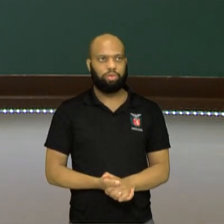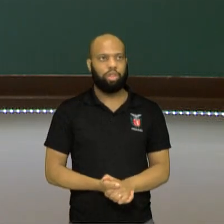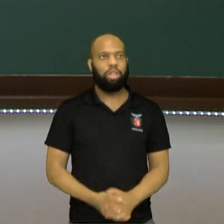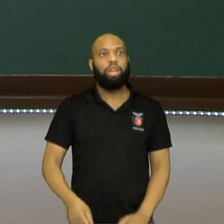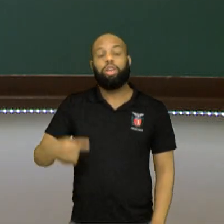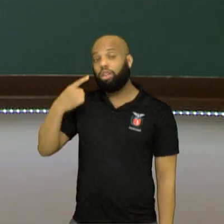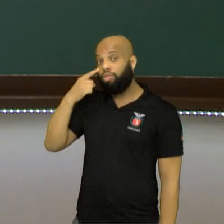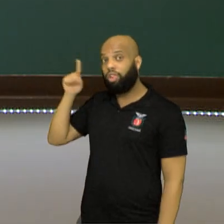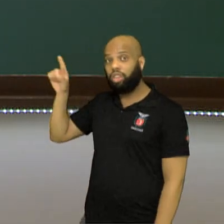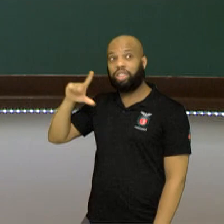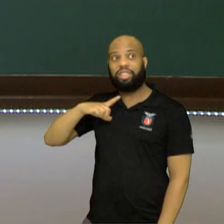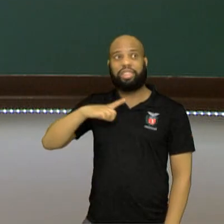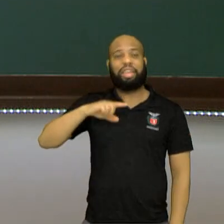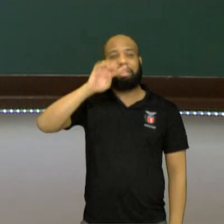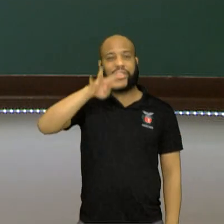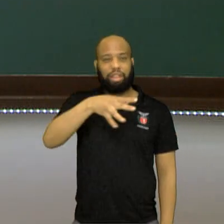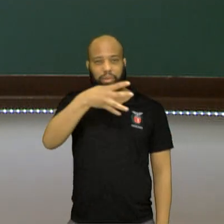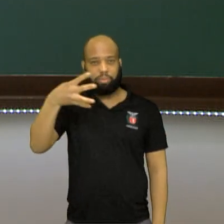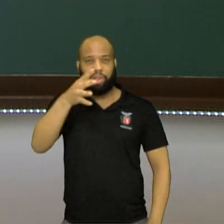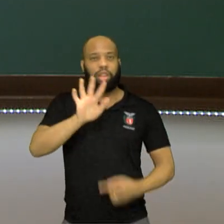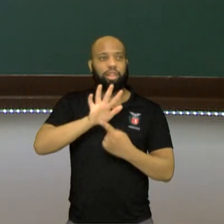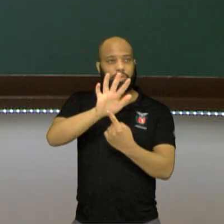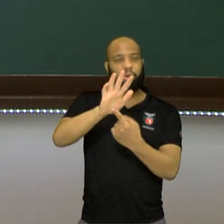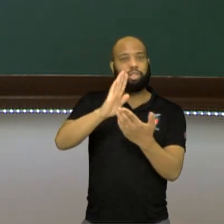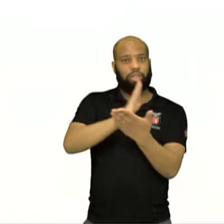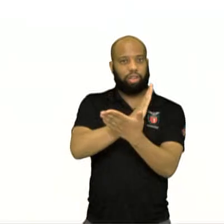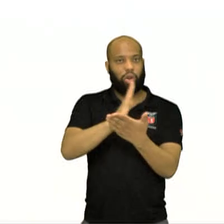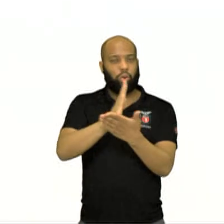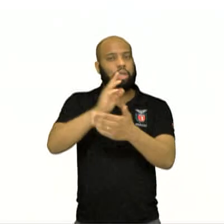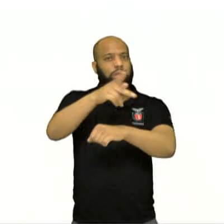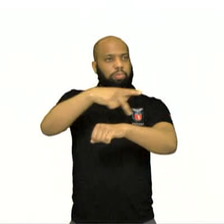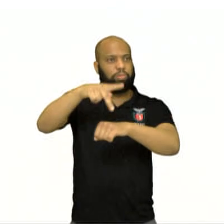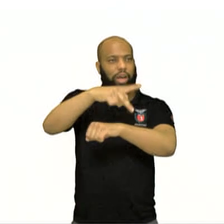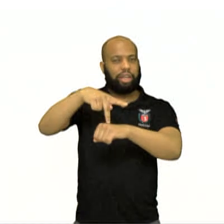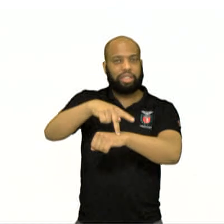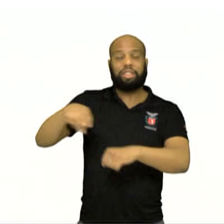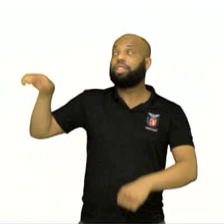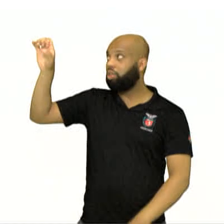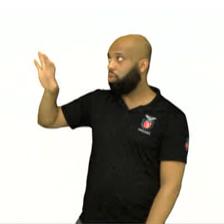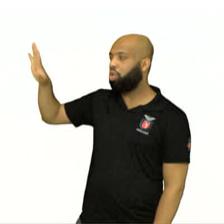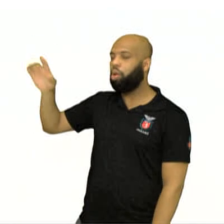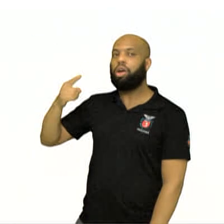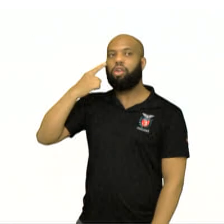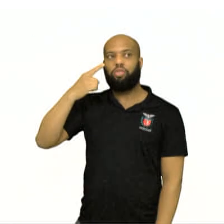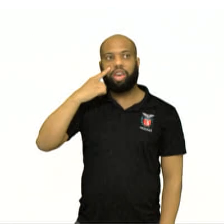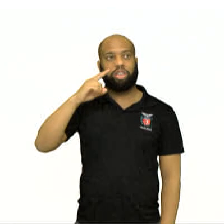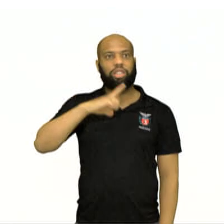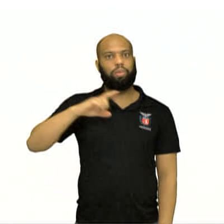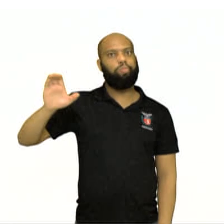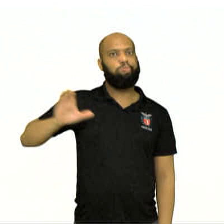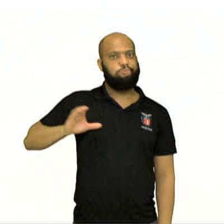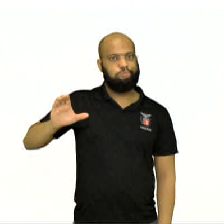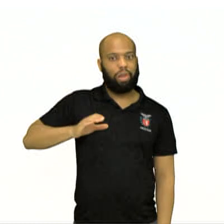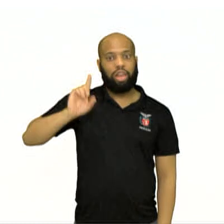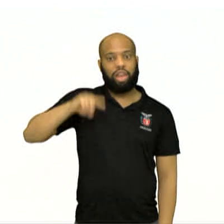Então aqui tem uma tabela com o IDH dos países europeus. A gente vai ver lá os mais ricos com